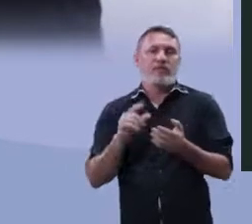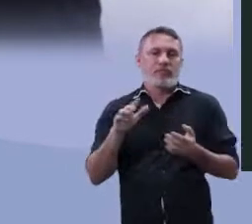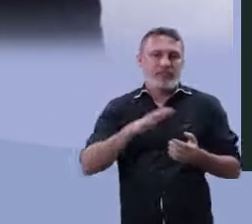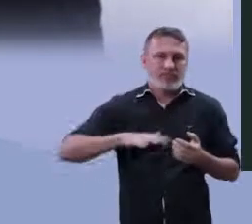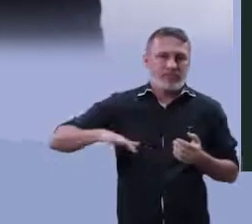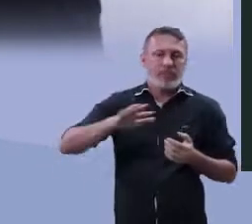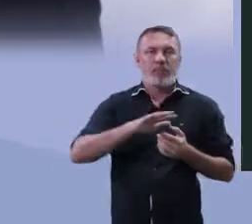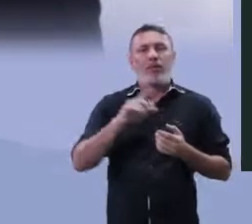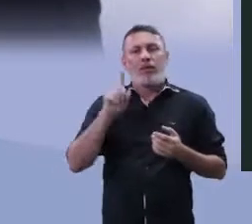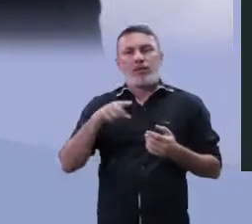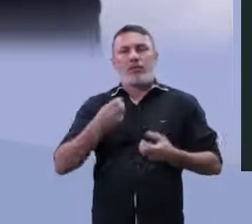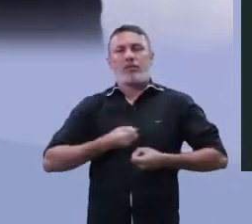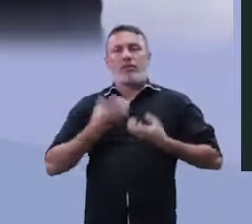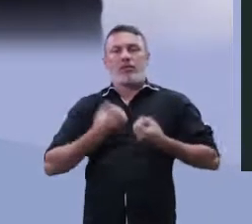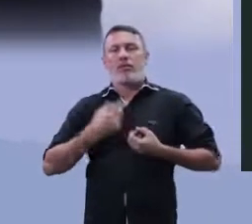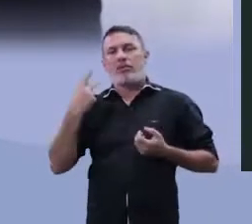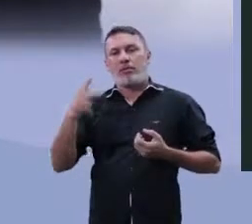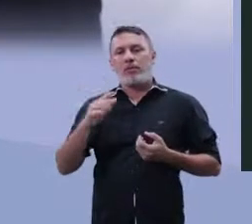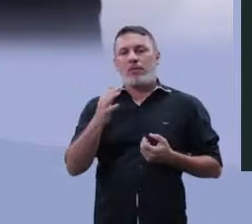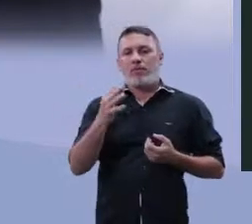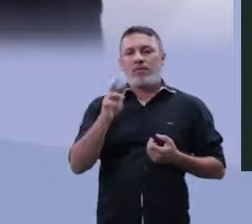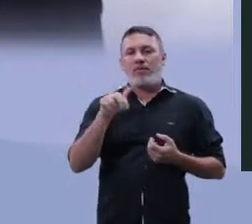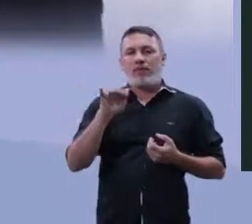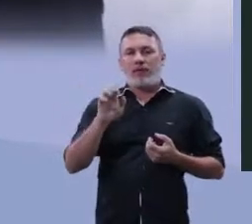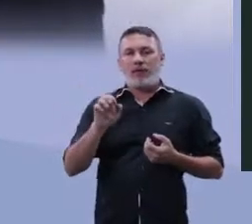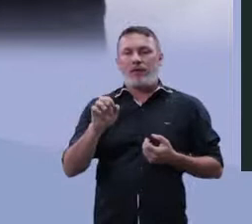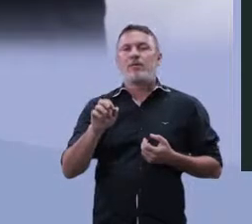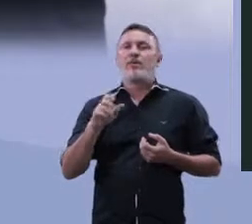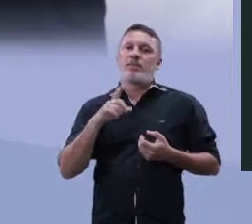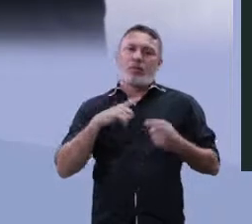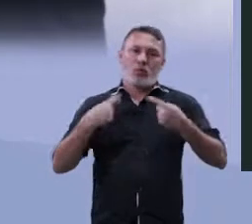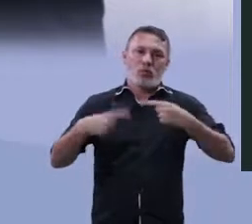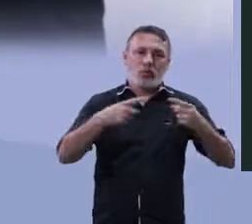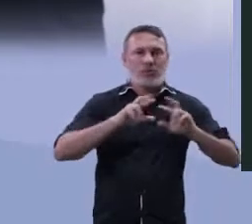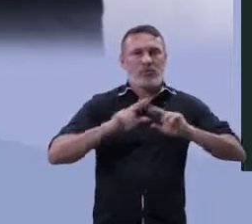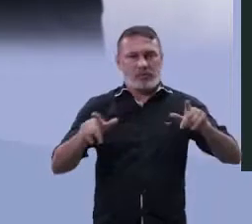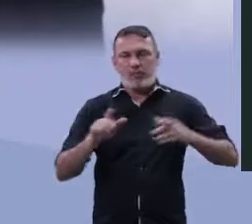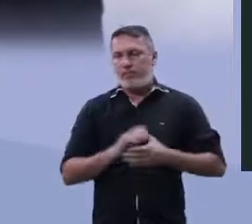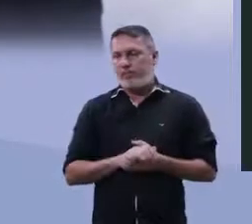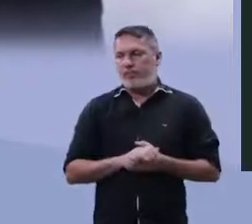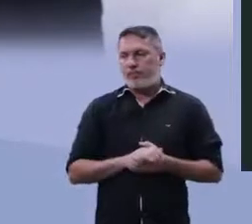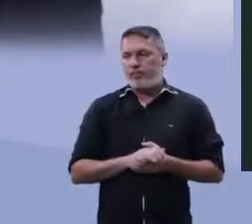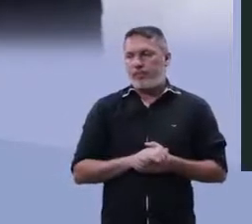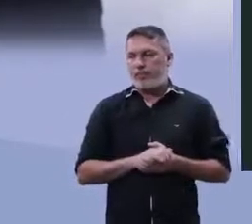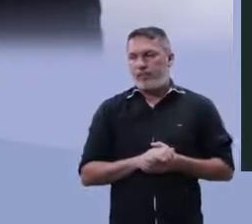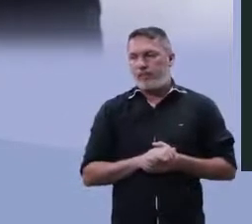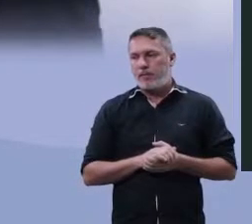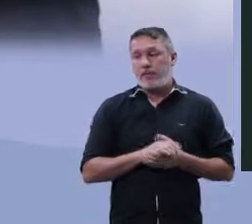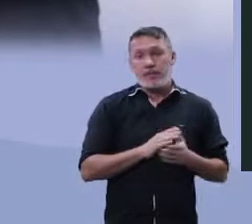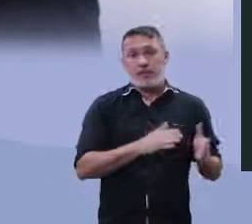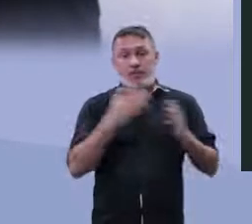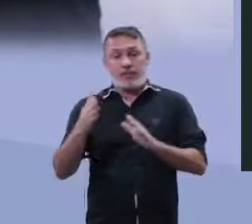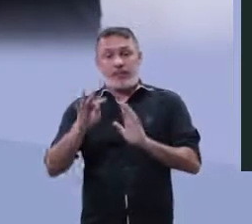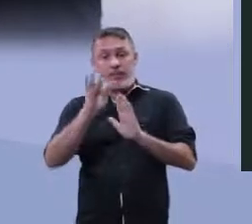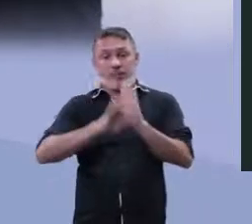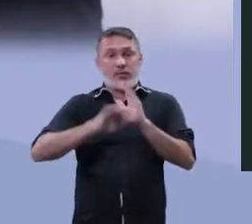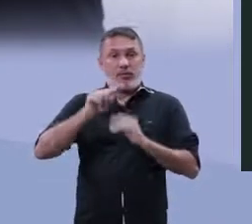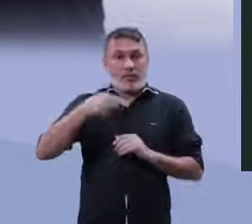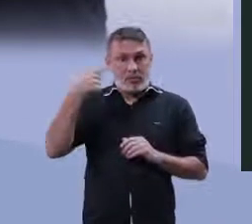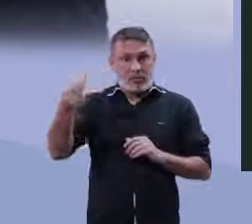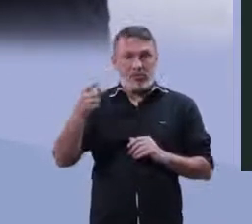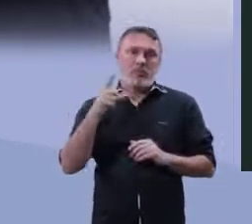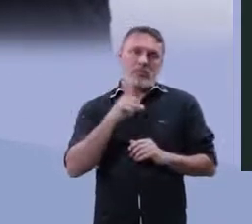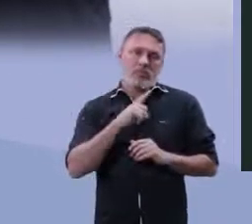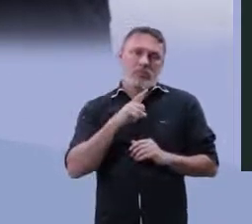isso é um aspecto, né, da obra do Freire que deve ser sempre discutido. O